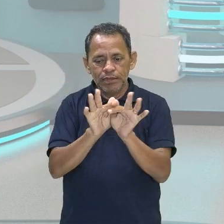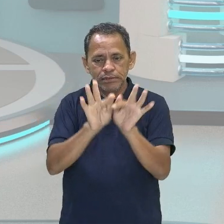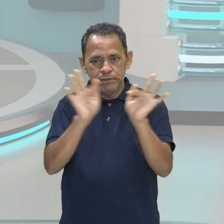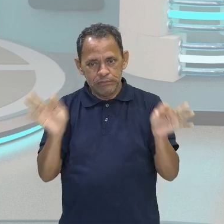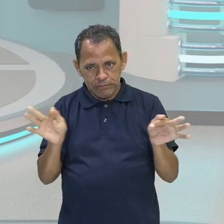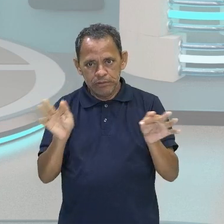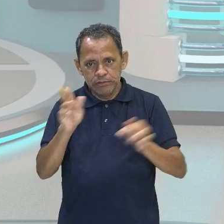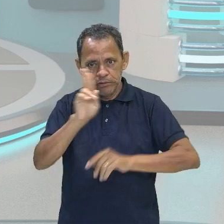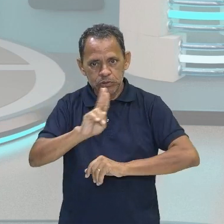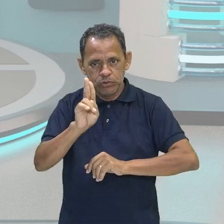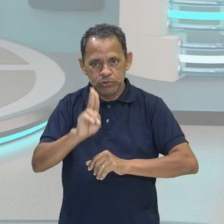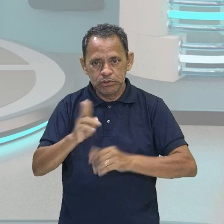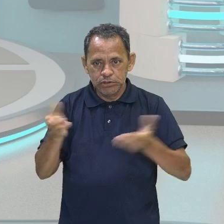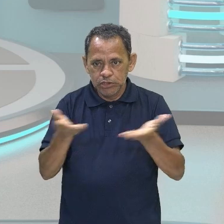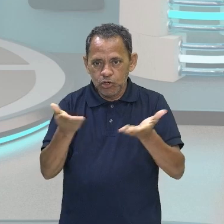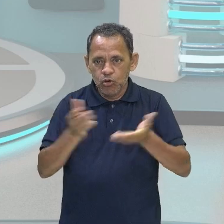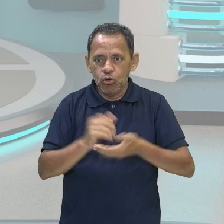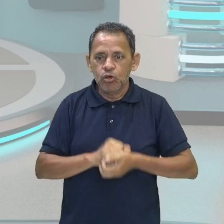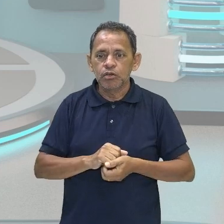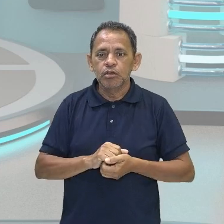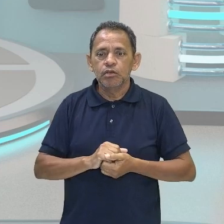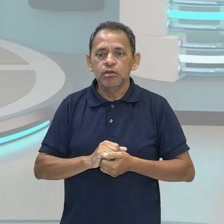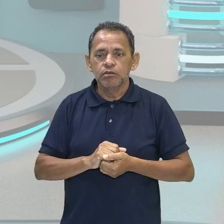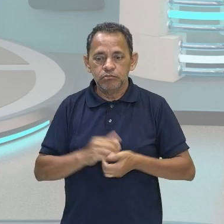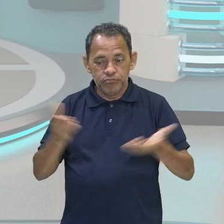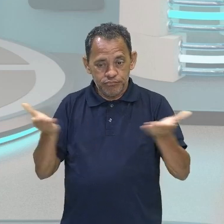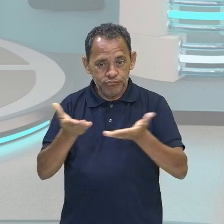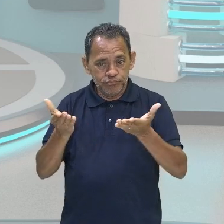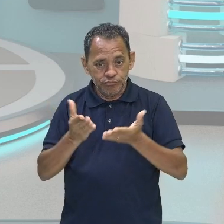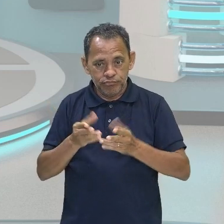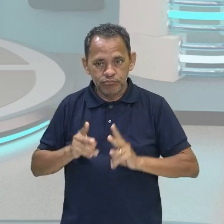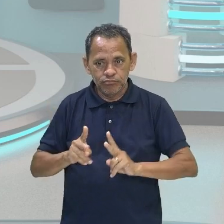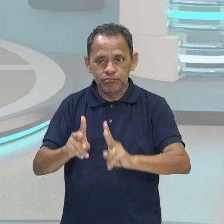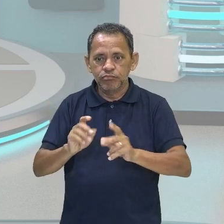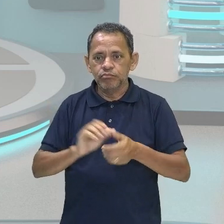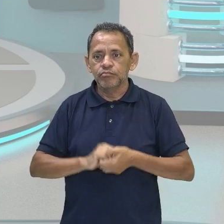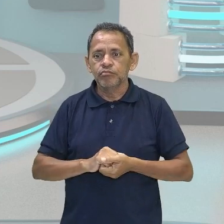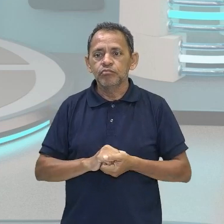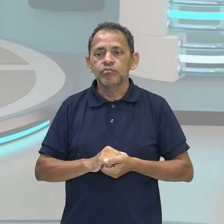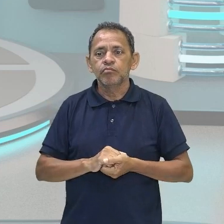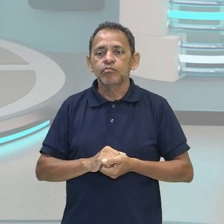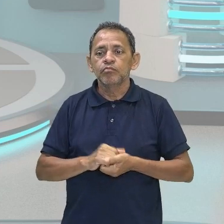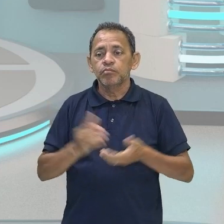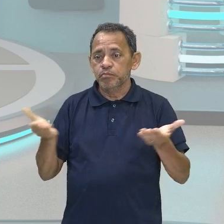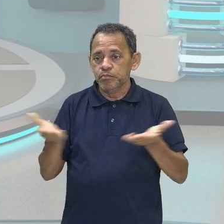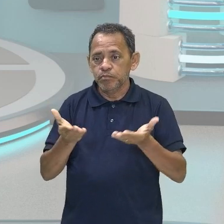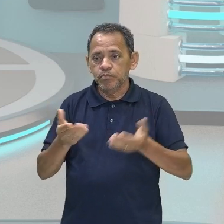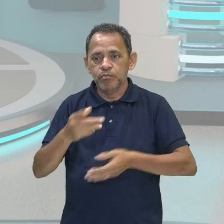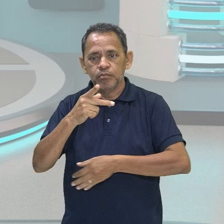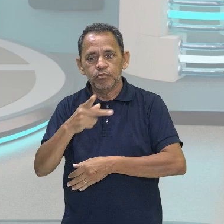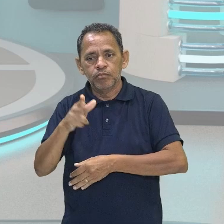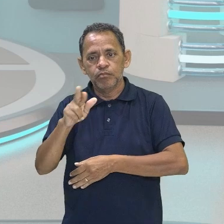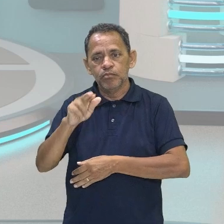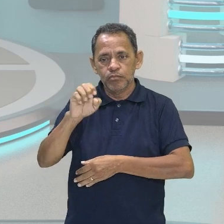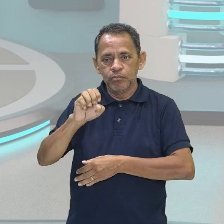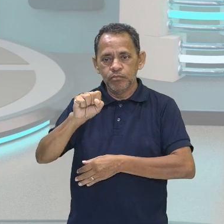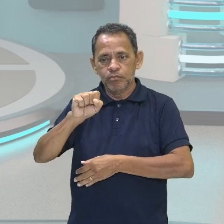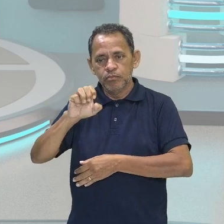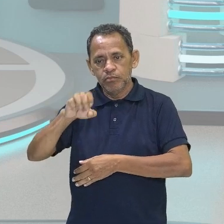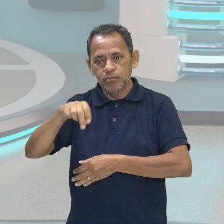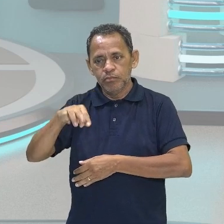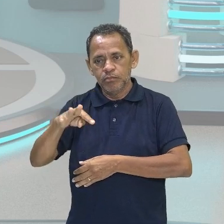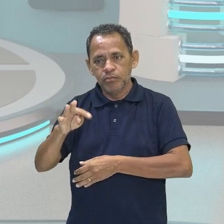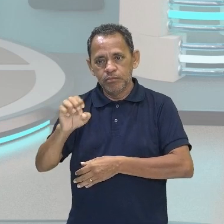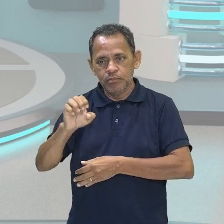acabei de utilizar aqui, elas estão no presente contínuo, ou seja, no present continuous, ok? Mas,